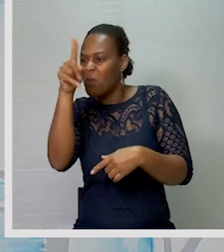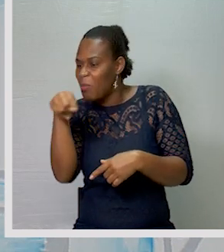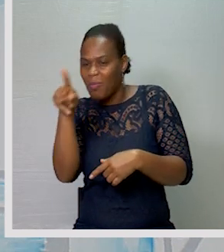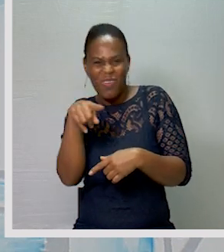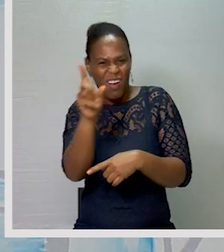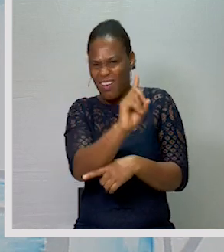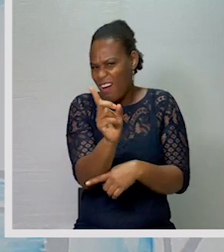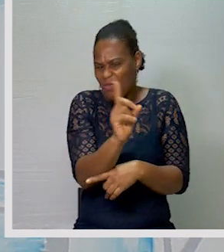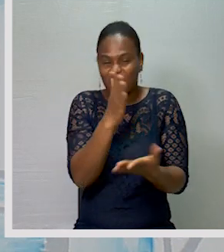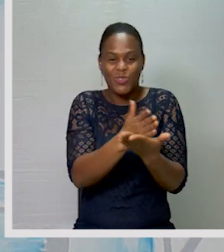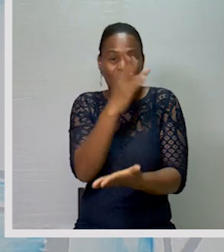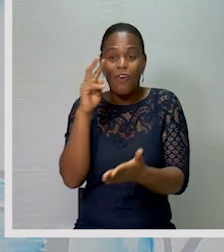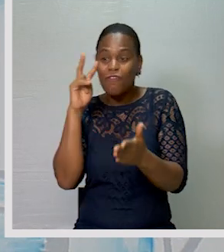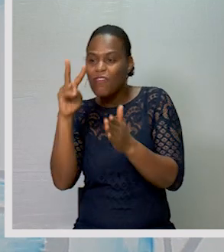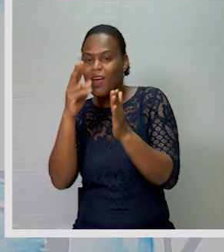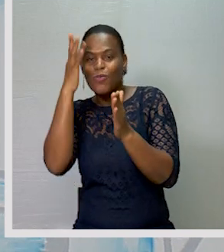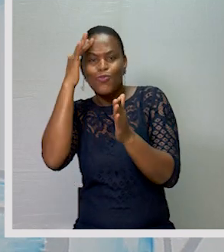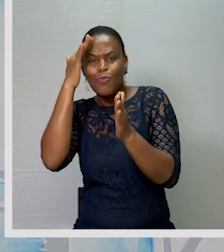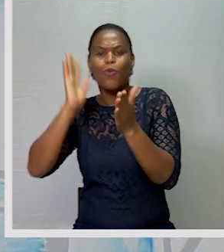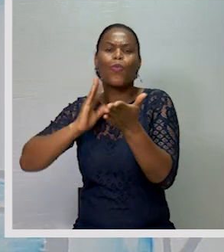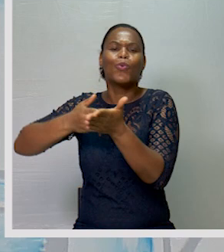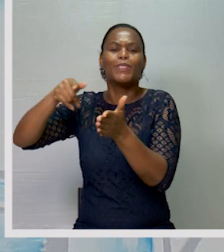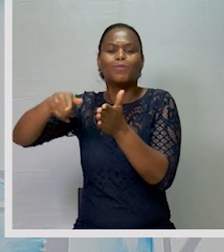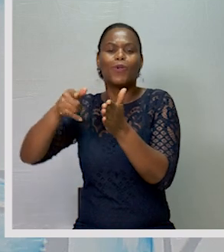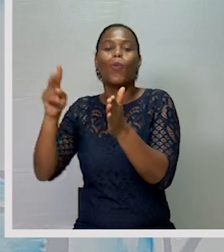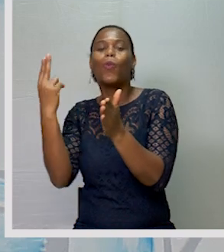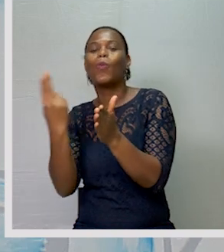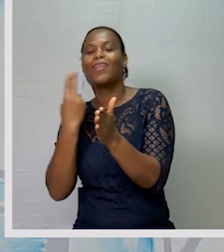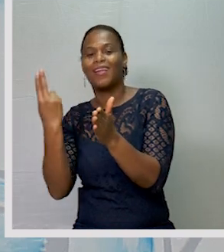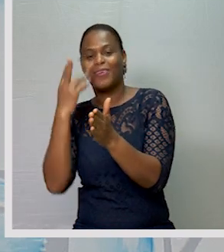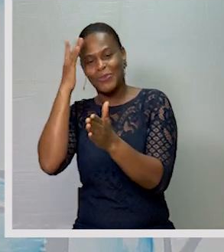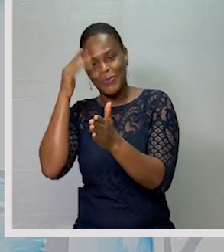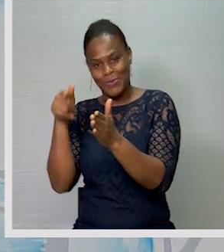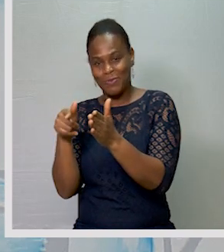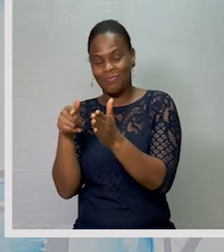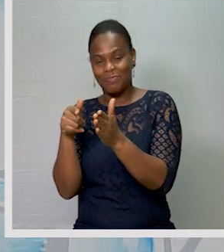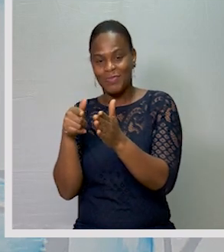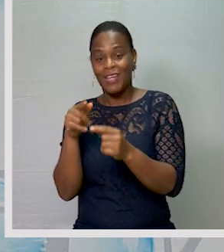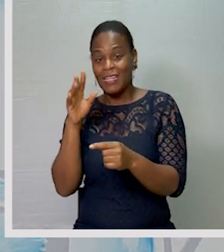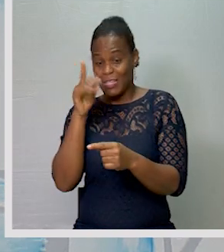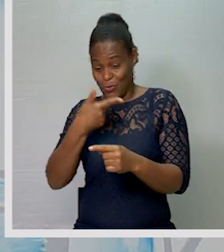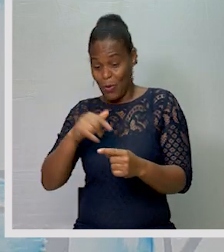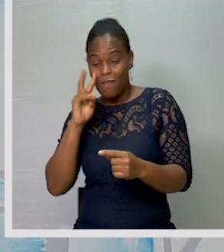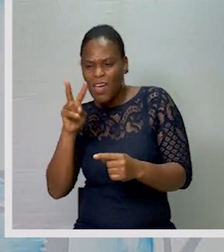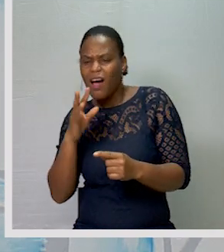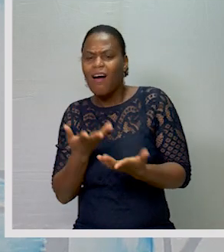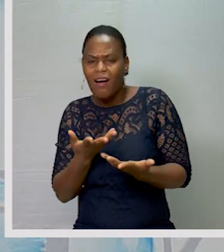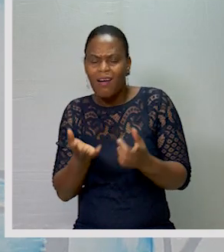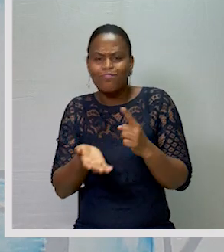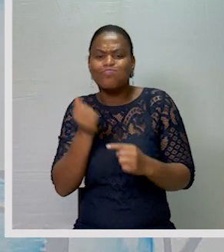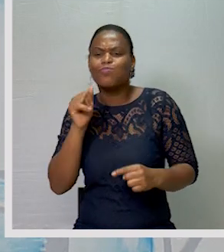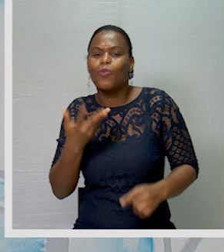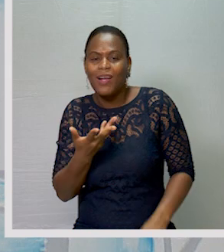182 bolinhas. Basta vermos o algarismo das unidades. E